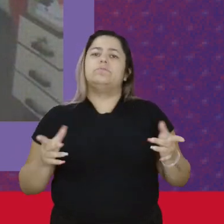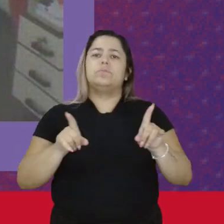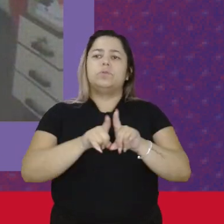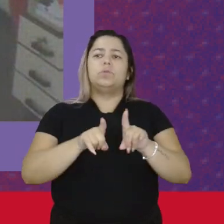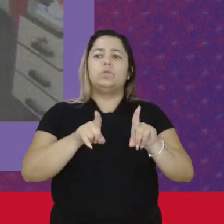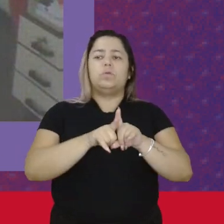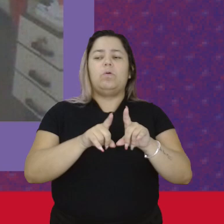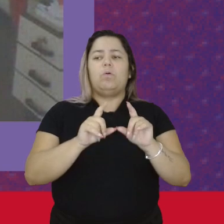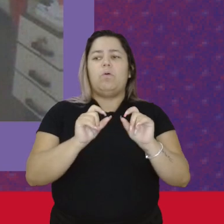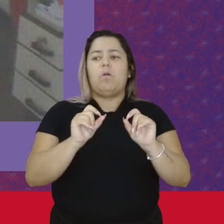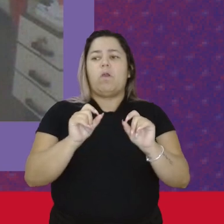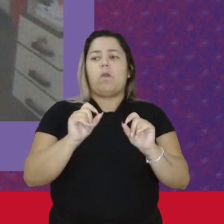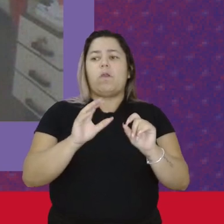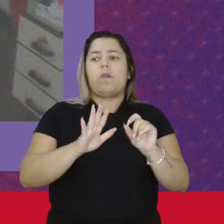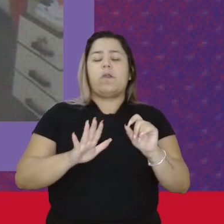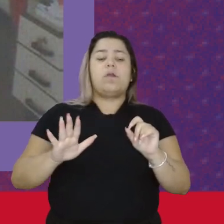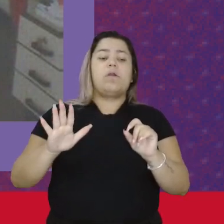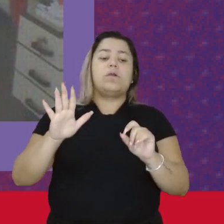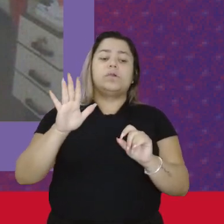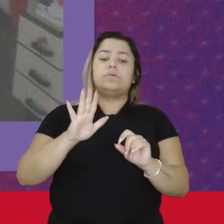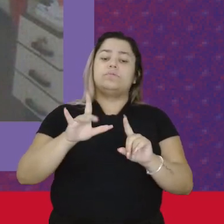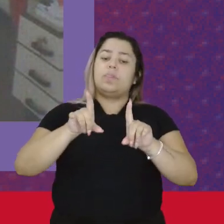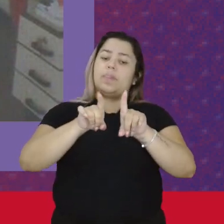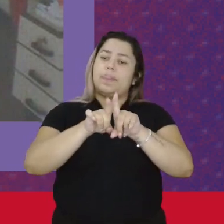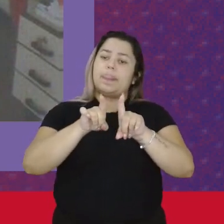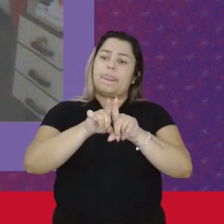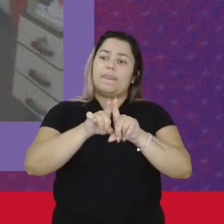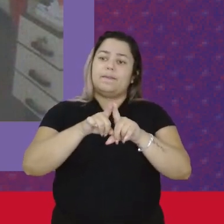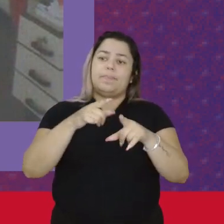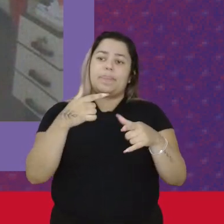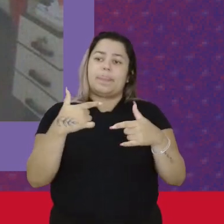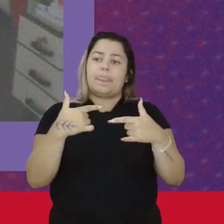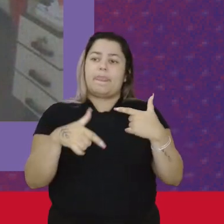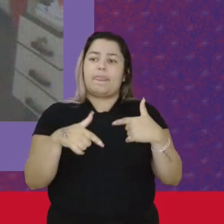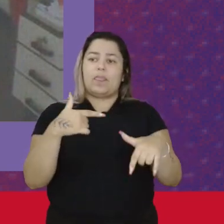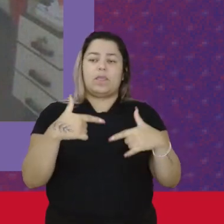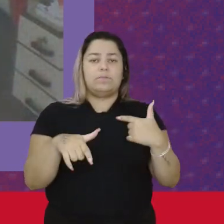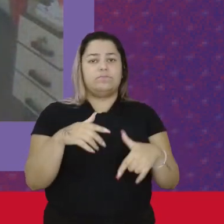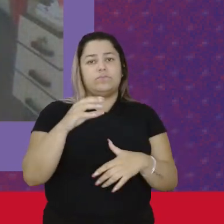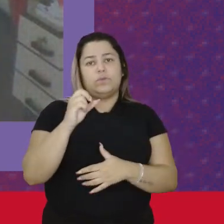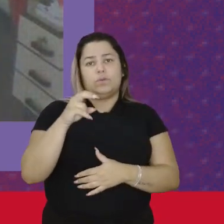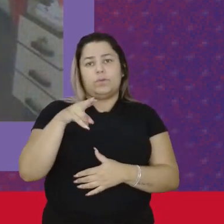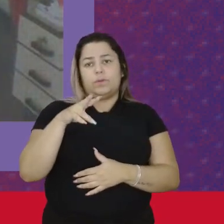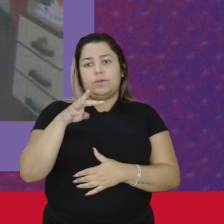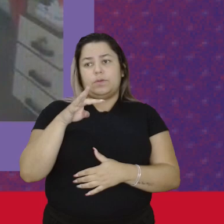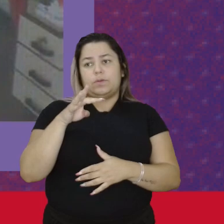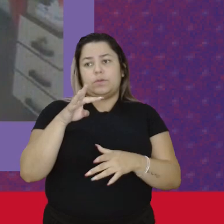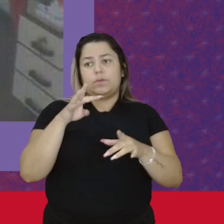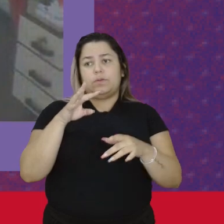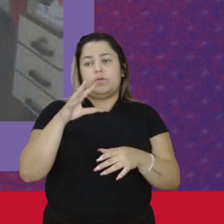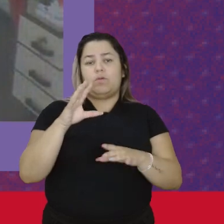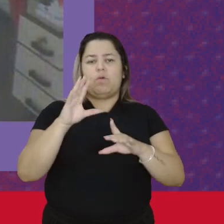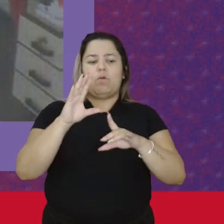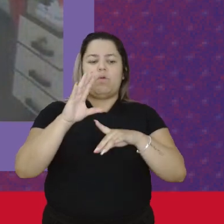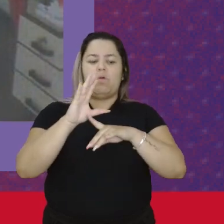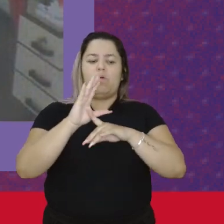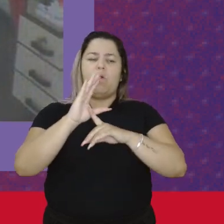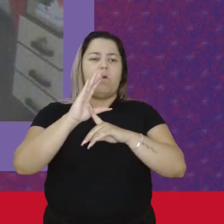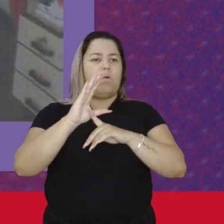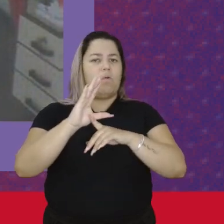internacional, se você for ver a Clara Zetkin, que era comunista, né, alemã comunista, ela